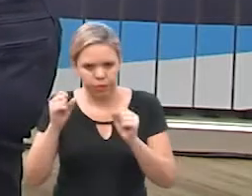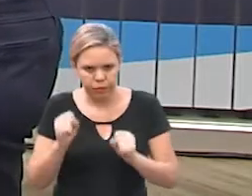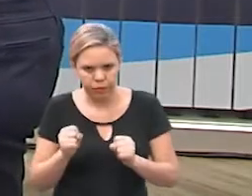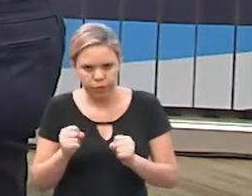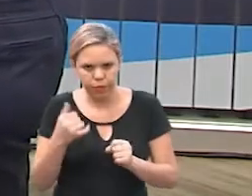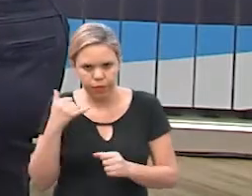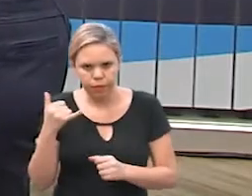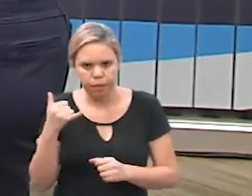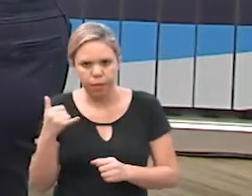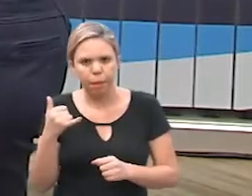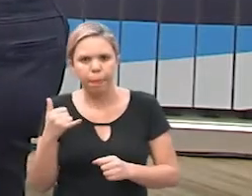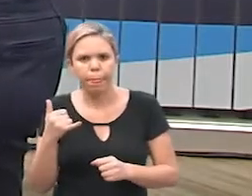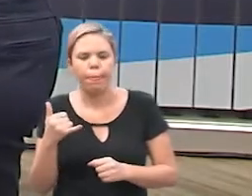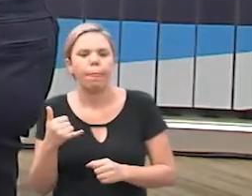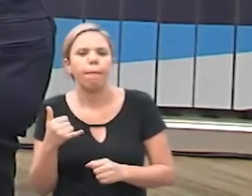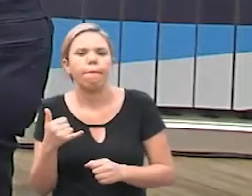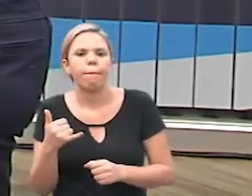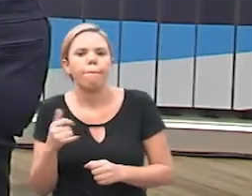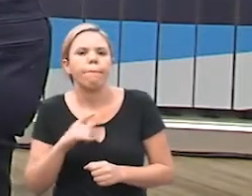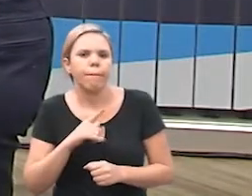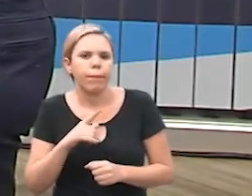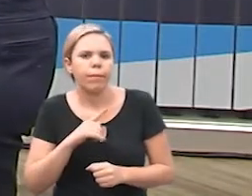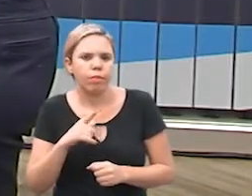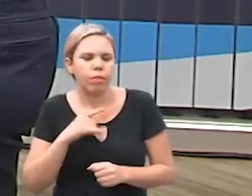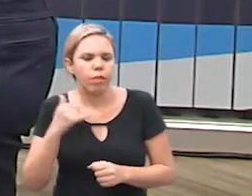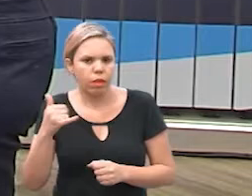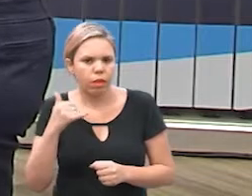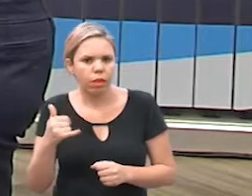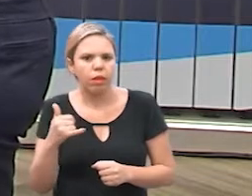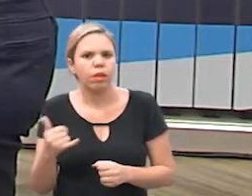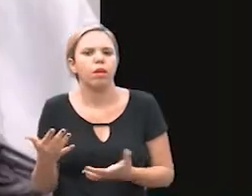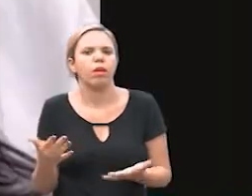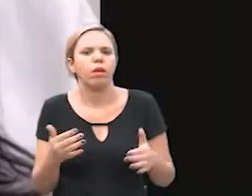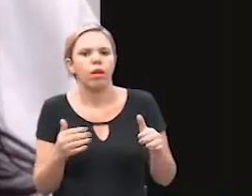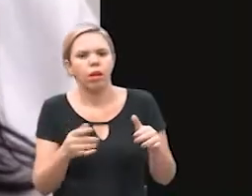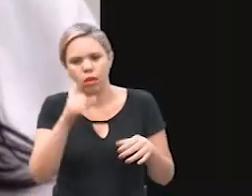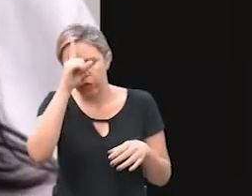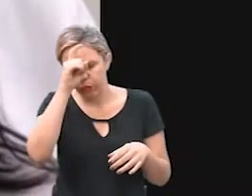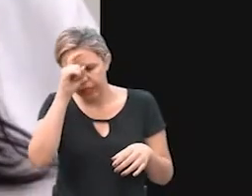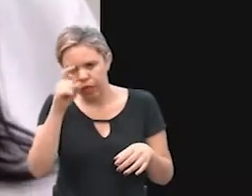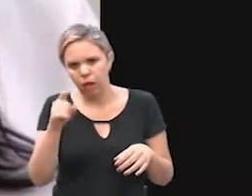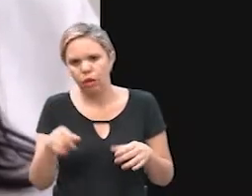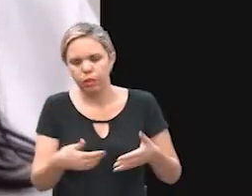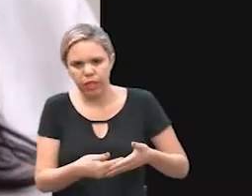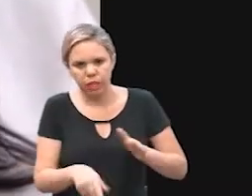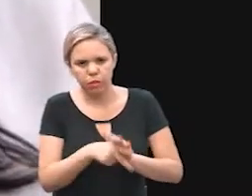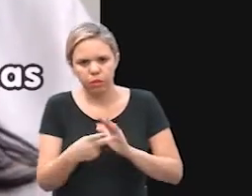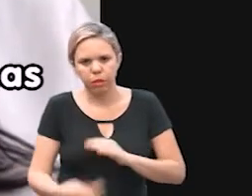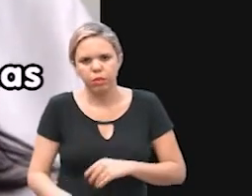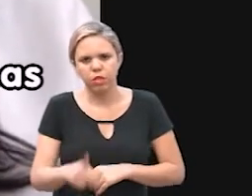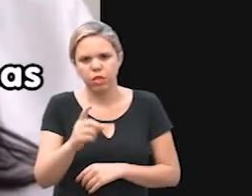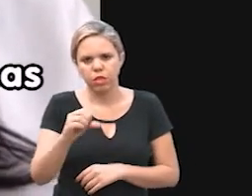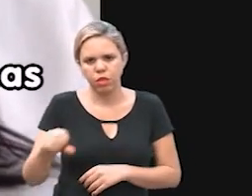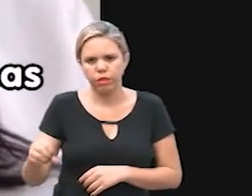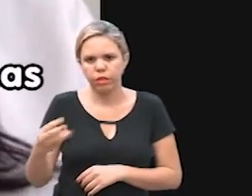podem ligar? Tem, elas podem ligar no nosso banco de leite, que é o